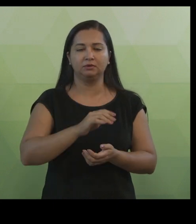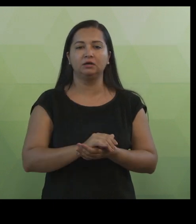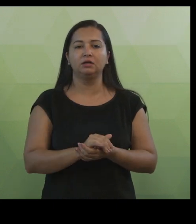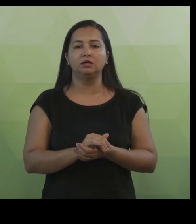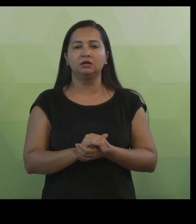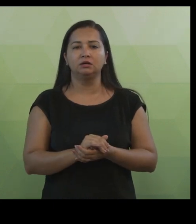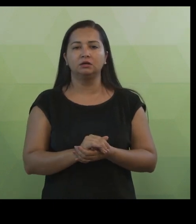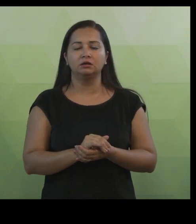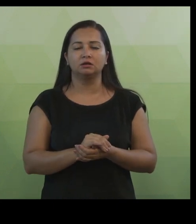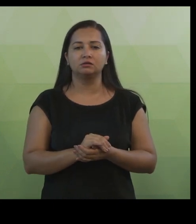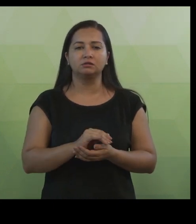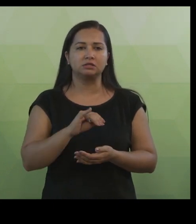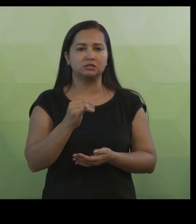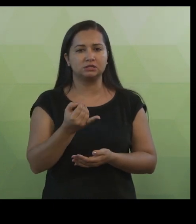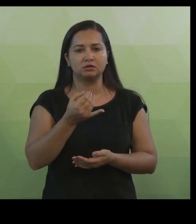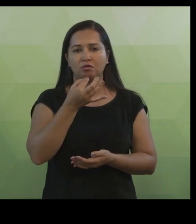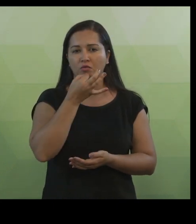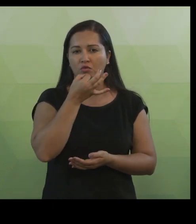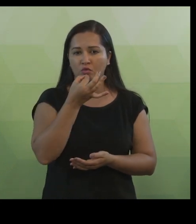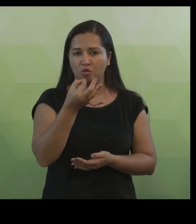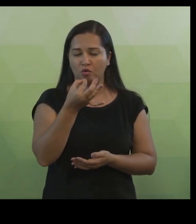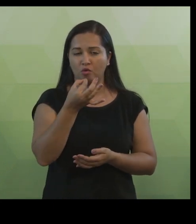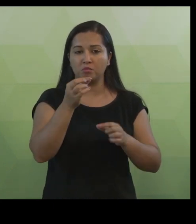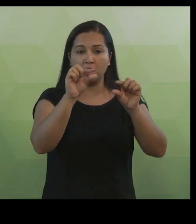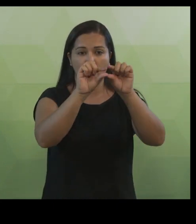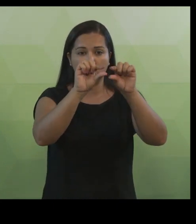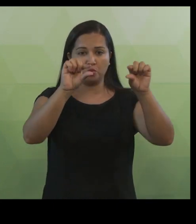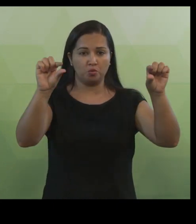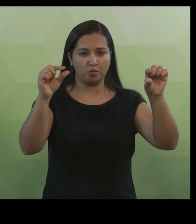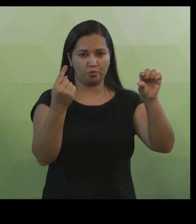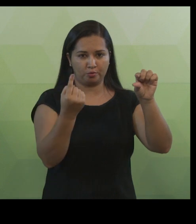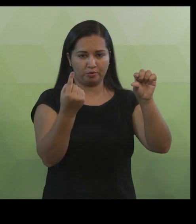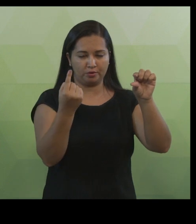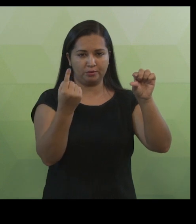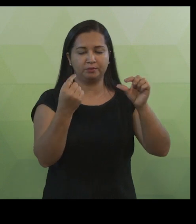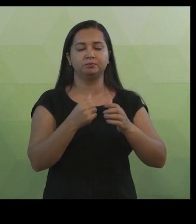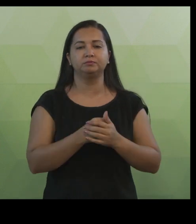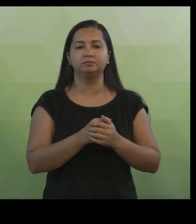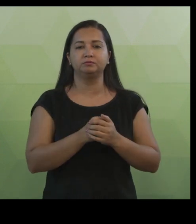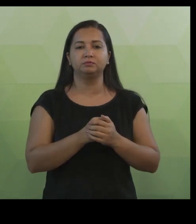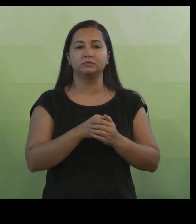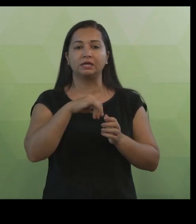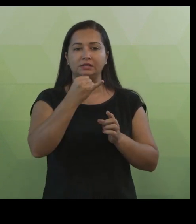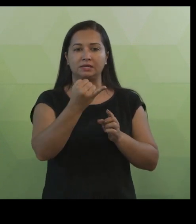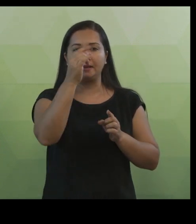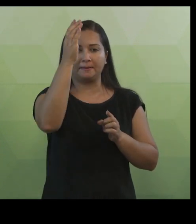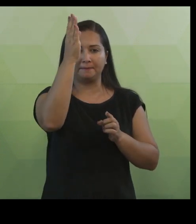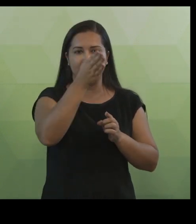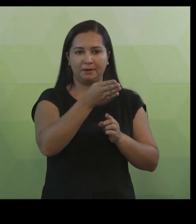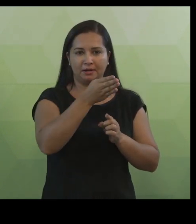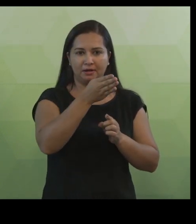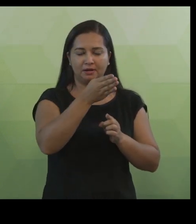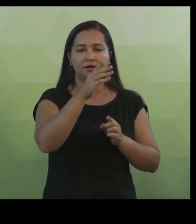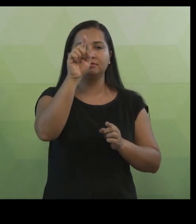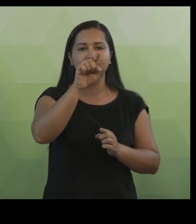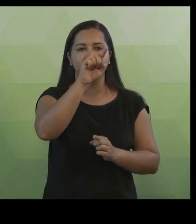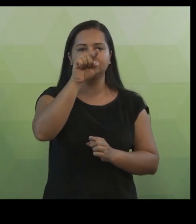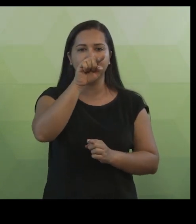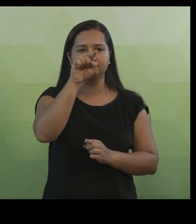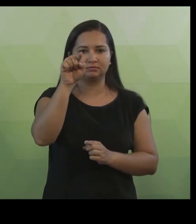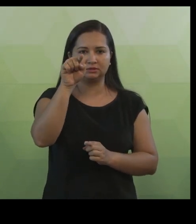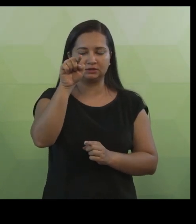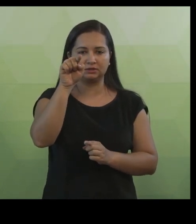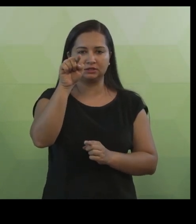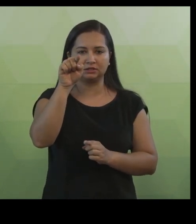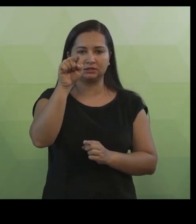os comentários na linguagem Java podem ser feitos de duas formas. Utilizando